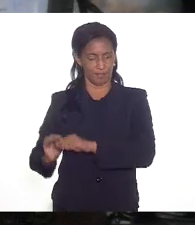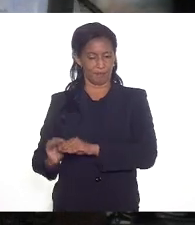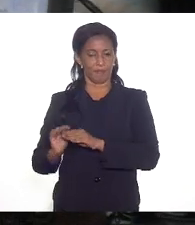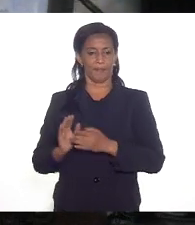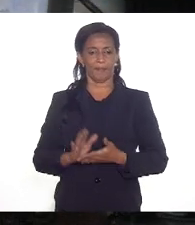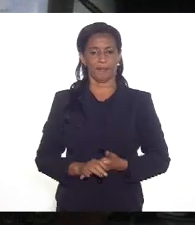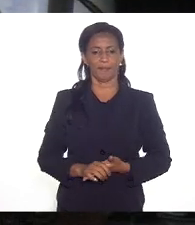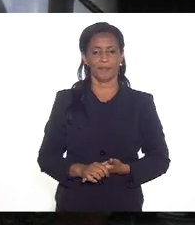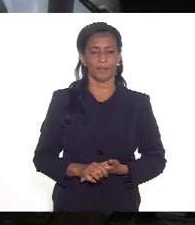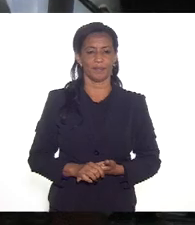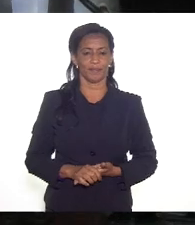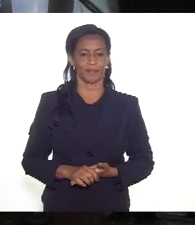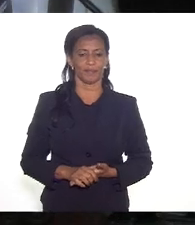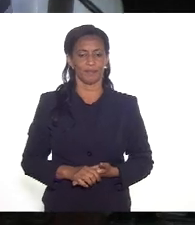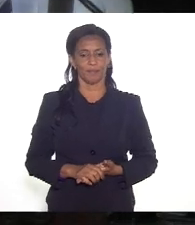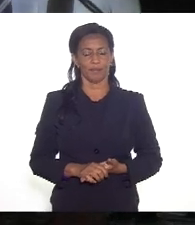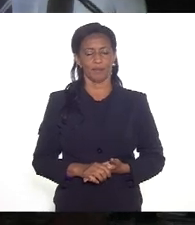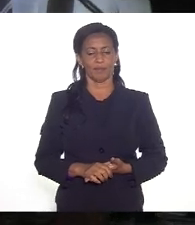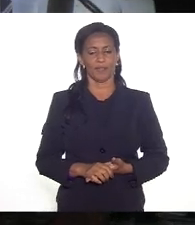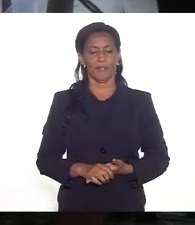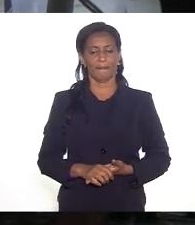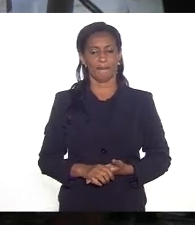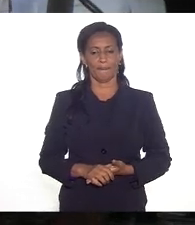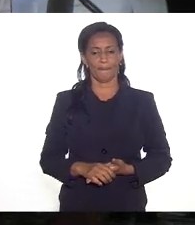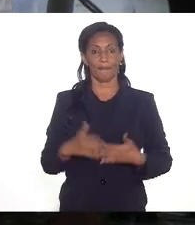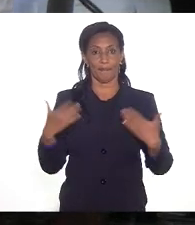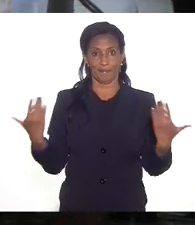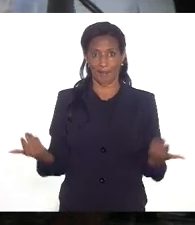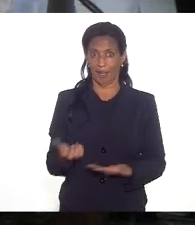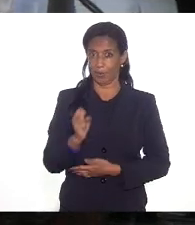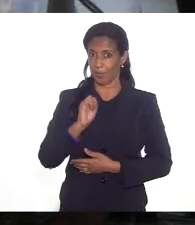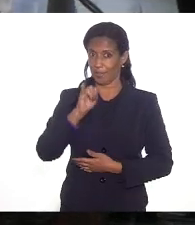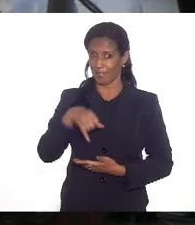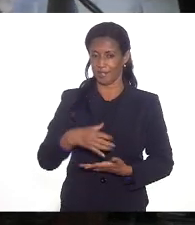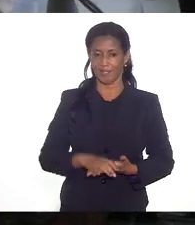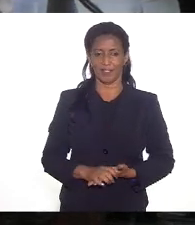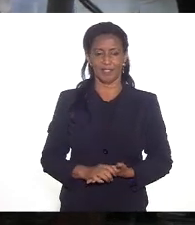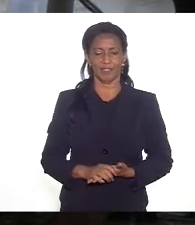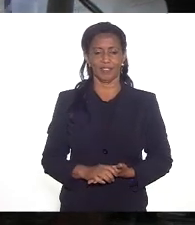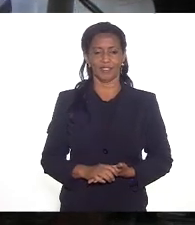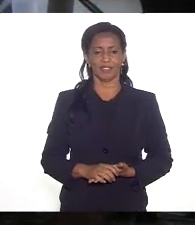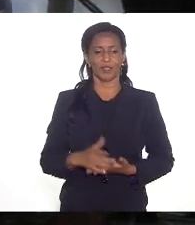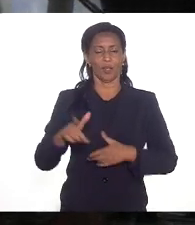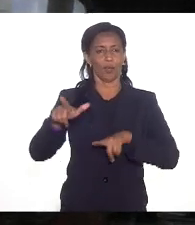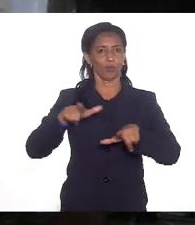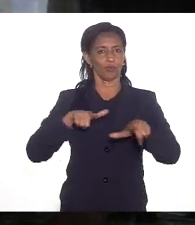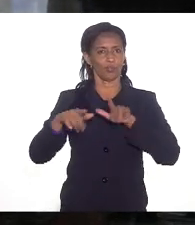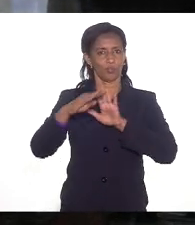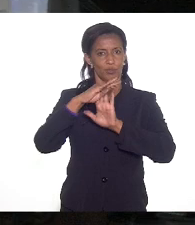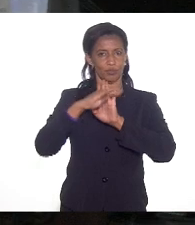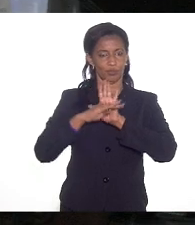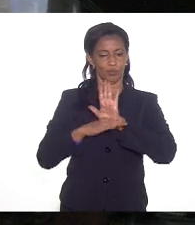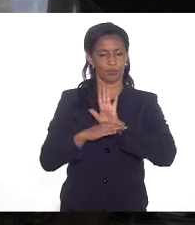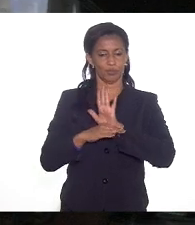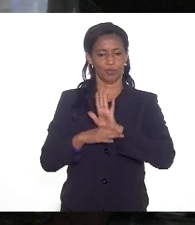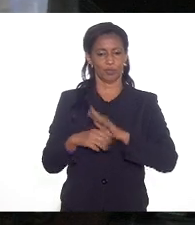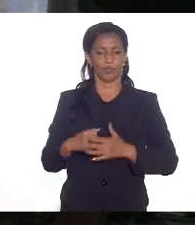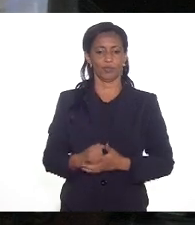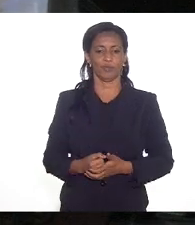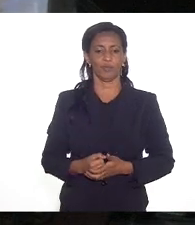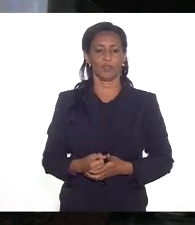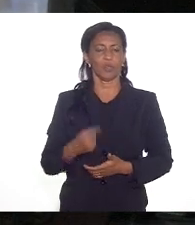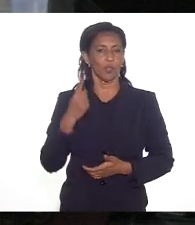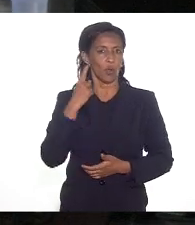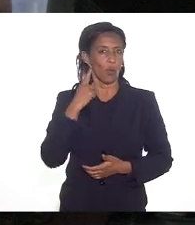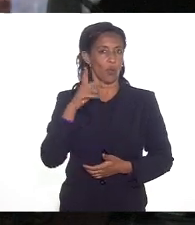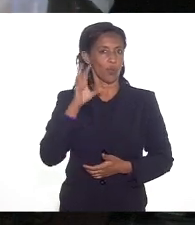cima da pessoas que há problemas então aprovado vai autógrafo agora se chama os trabalhos da ordem em relação ao 4154 e